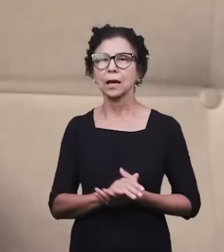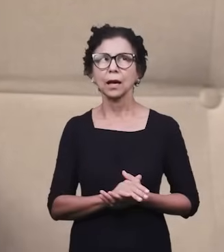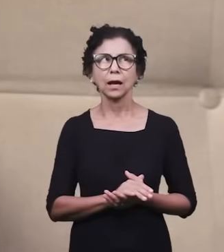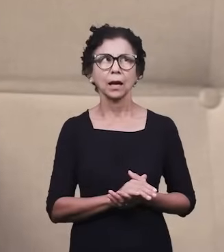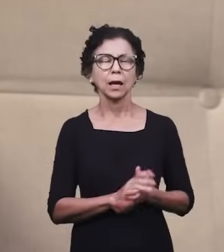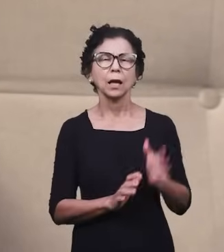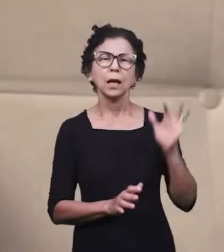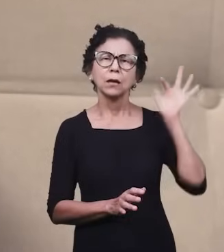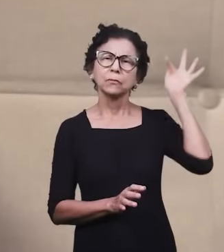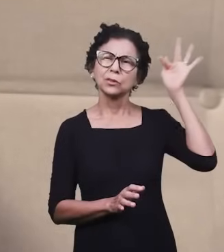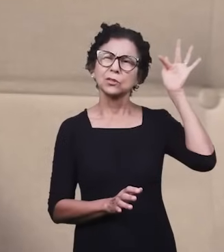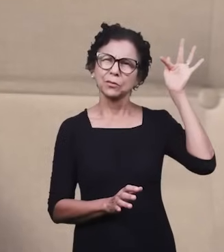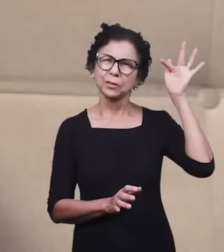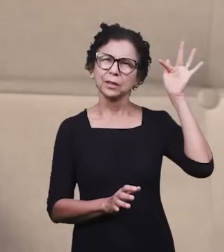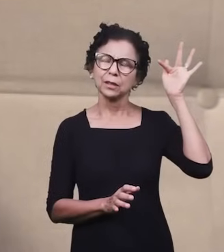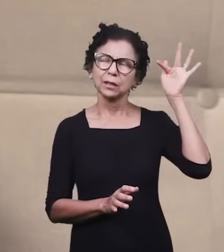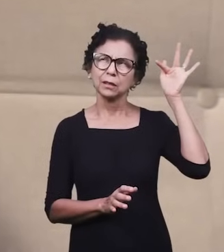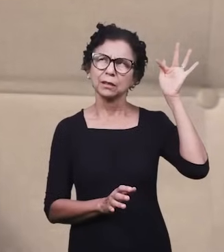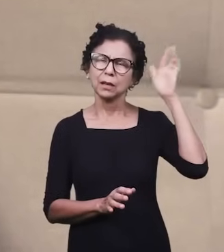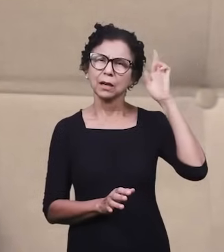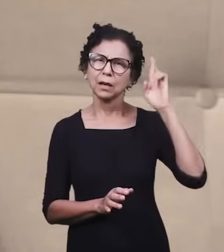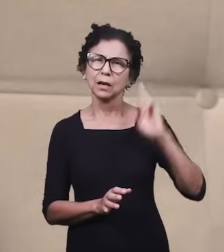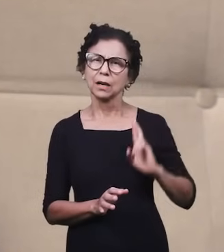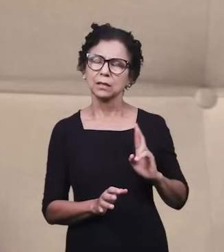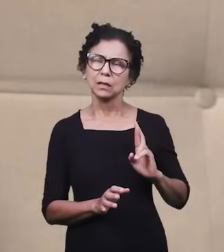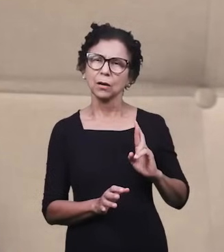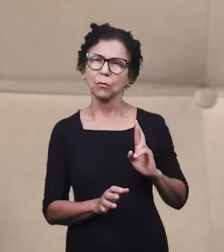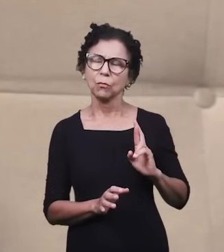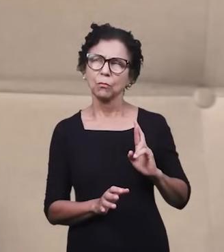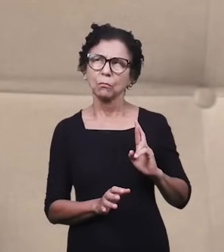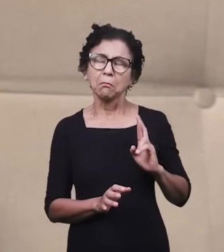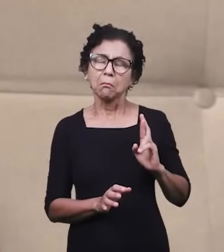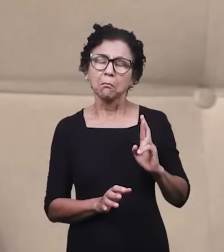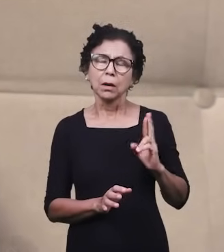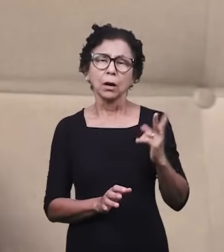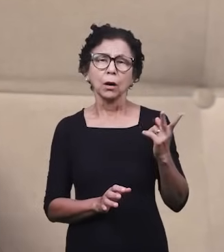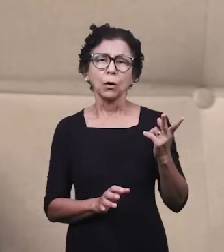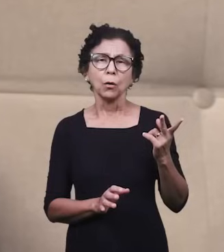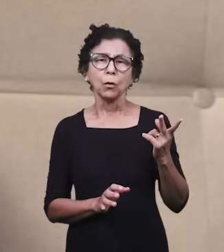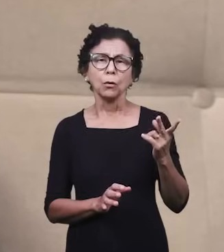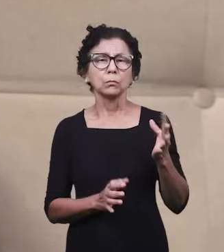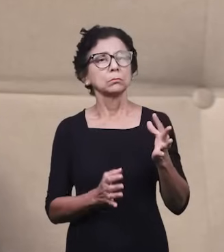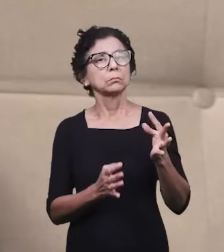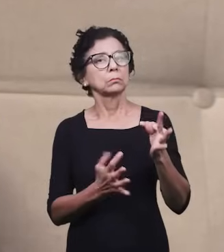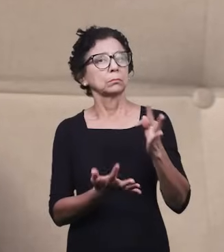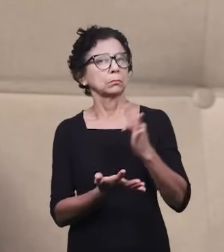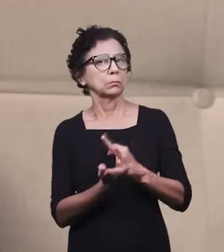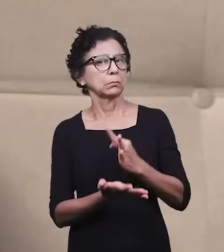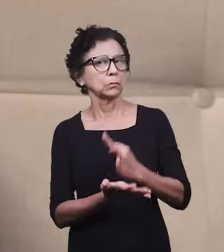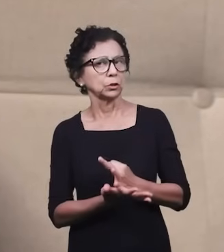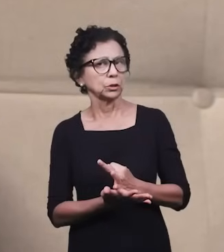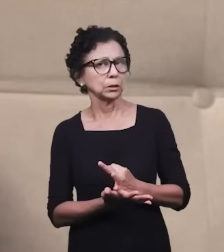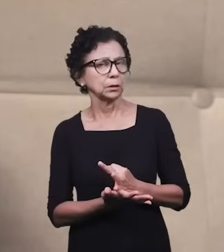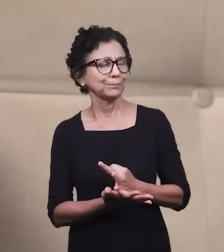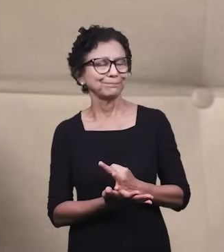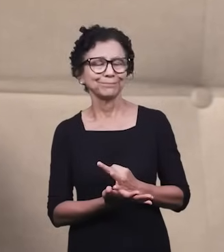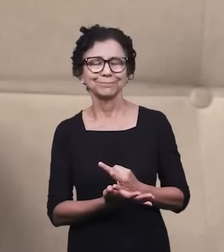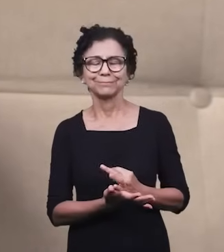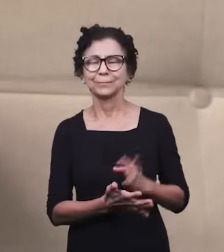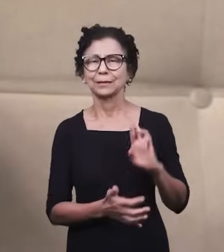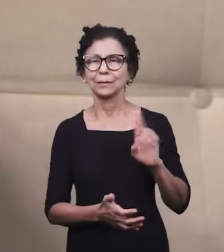teologia, ou da razão. É só através da ação e da operação, enfatizando,